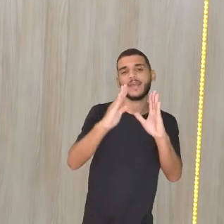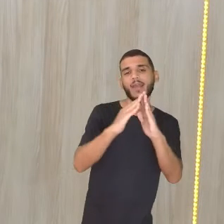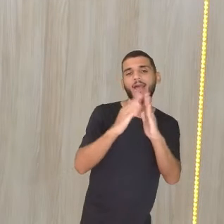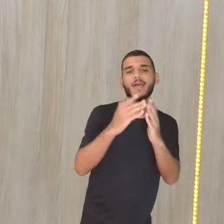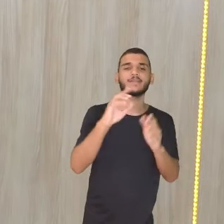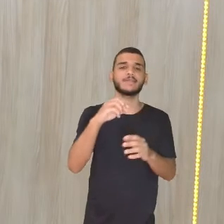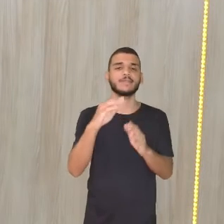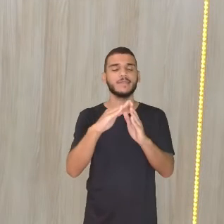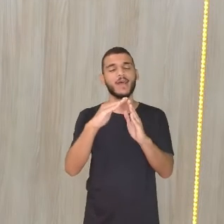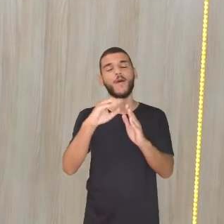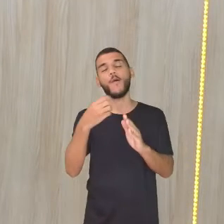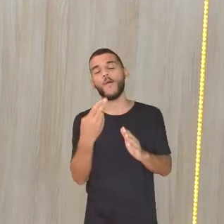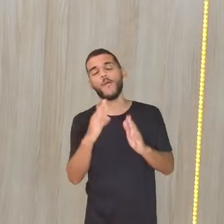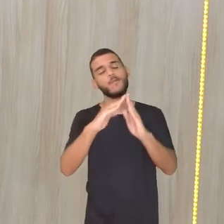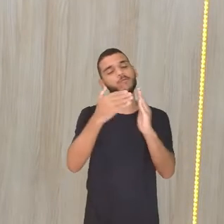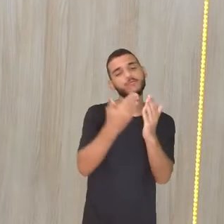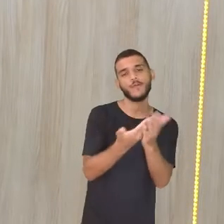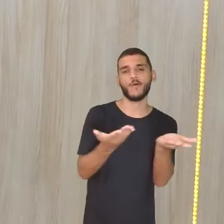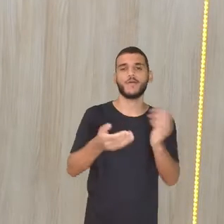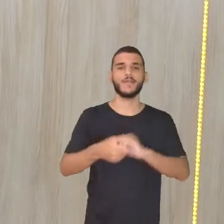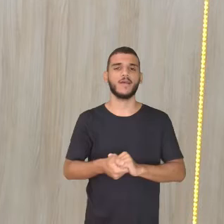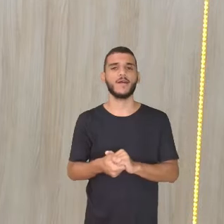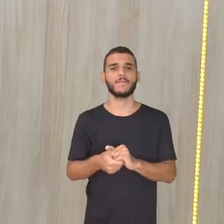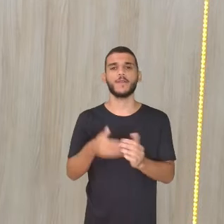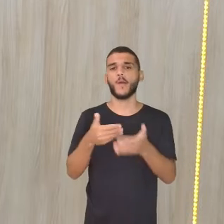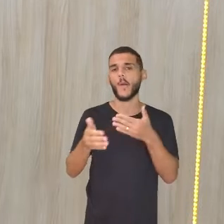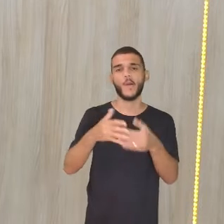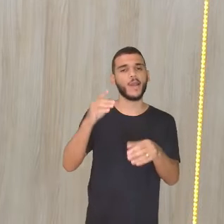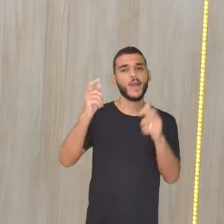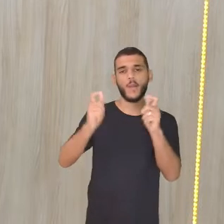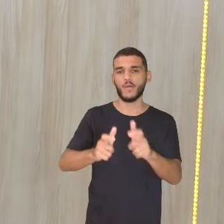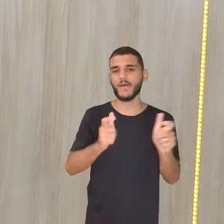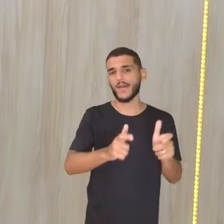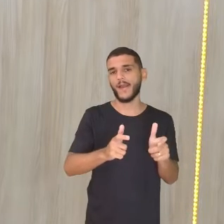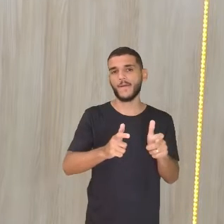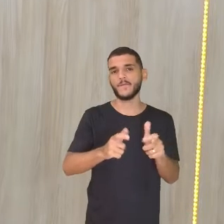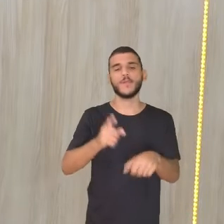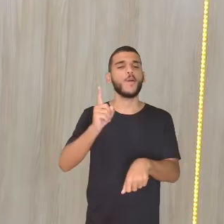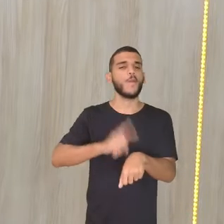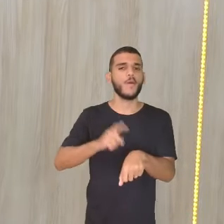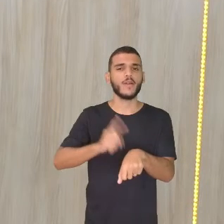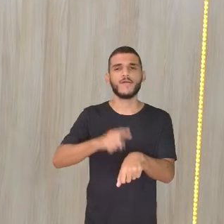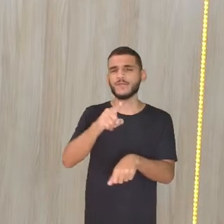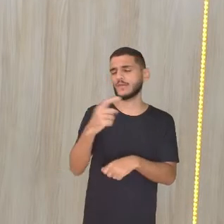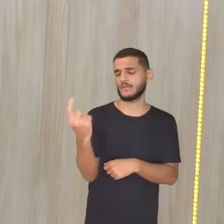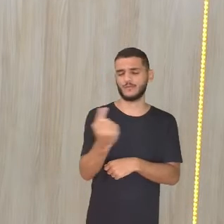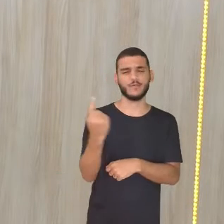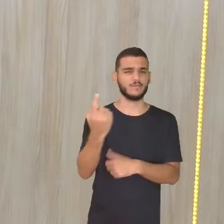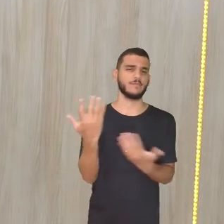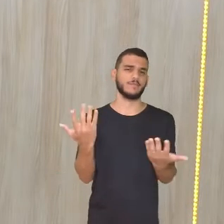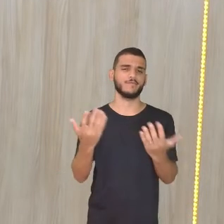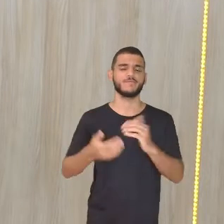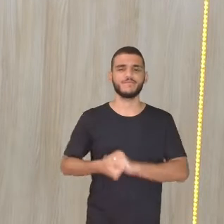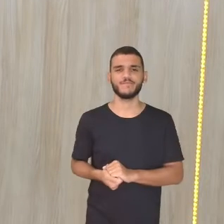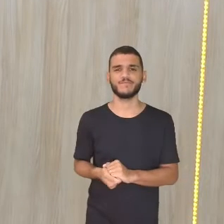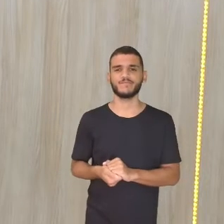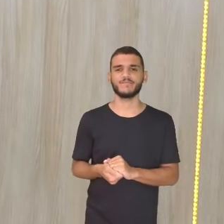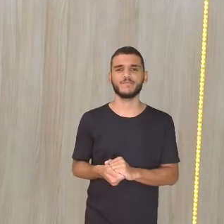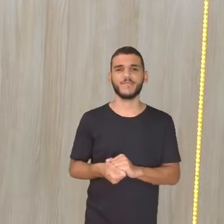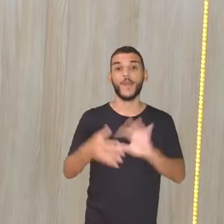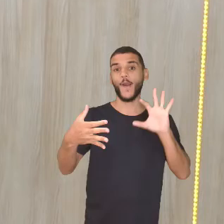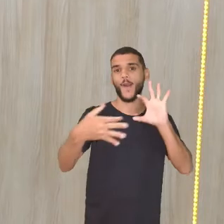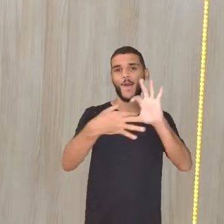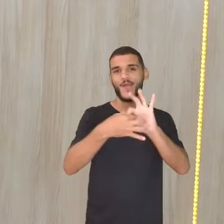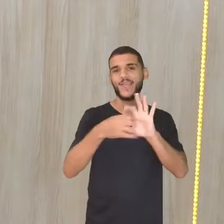se encontra nesse momento? Independente do horário, eu sei que você pode não estar sozinho neste momento. Então, se conecte